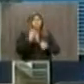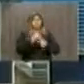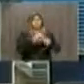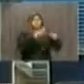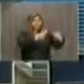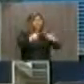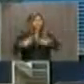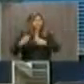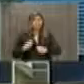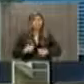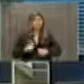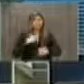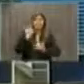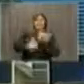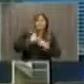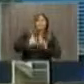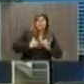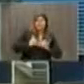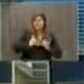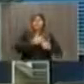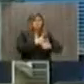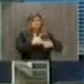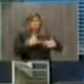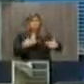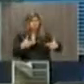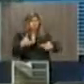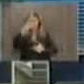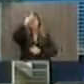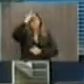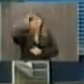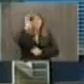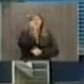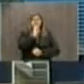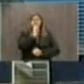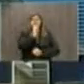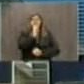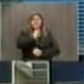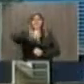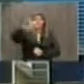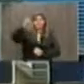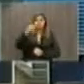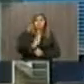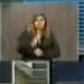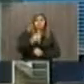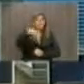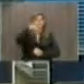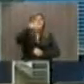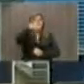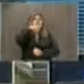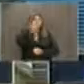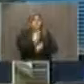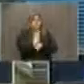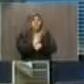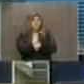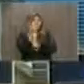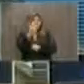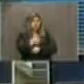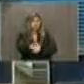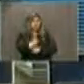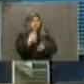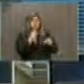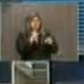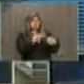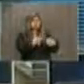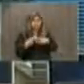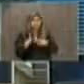socialização, seres de referência equipados para a população idosa nos bairros de João Pessoa, em Mangabeira, Valentina, entre outros. É